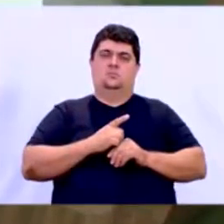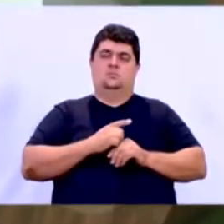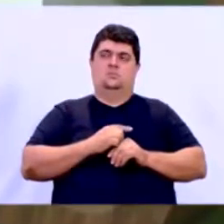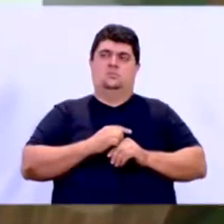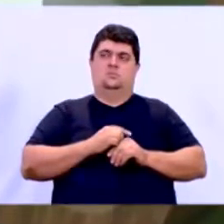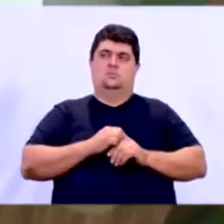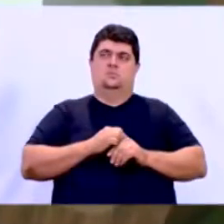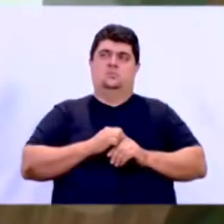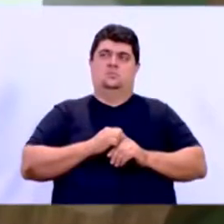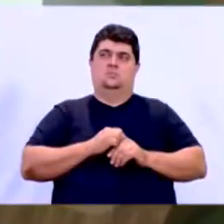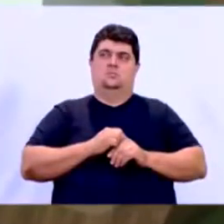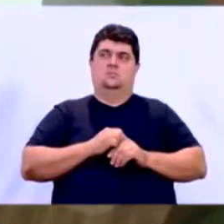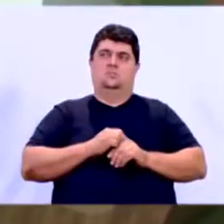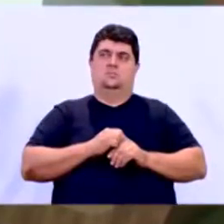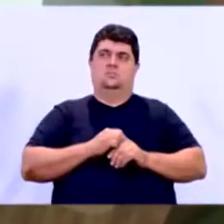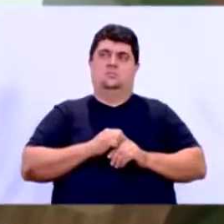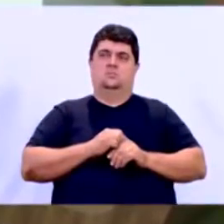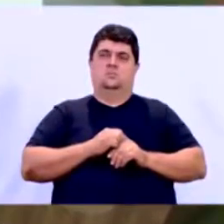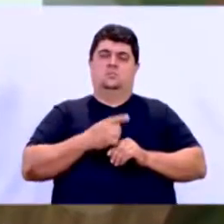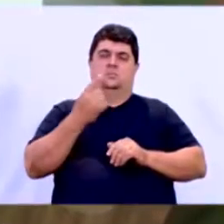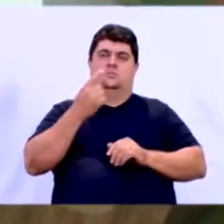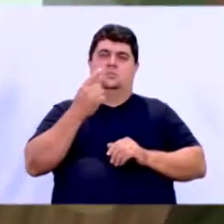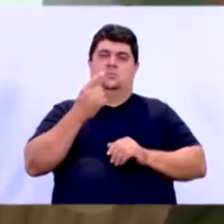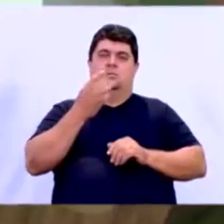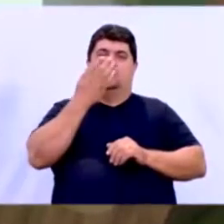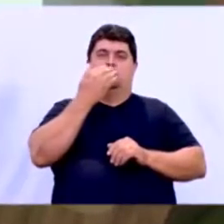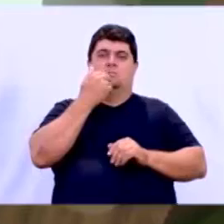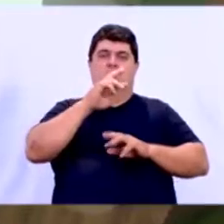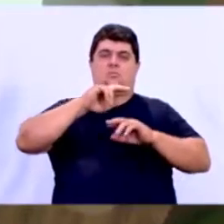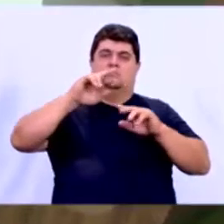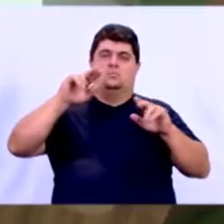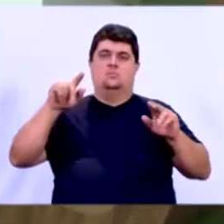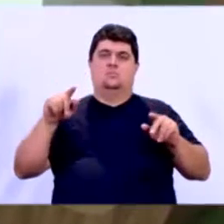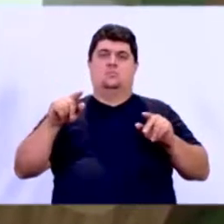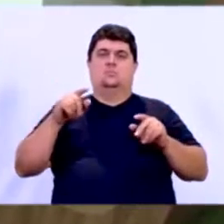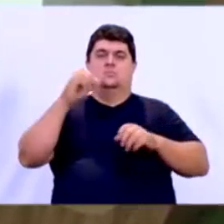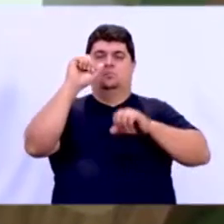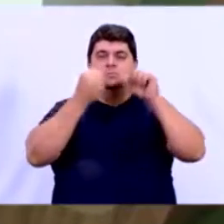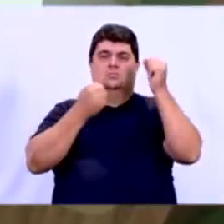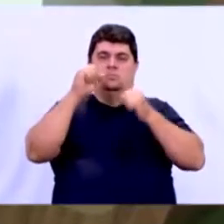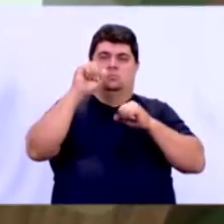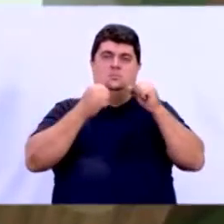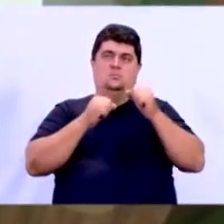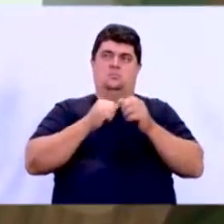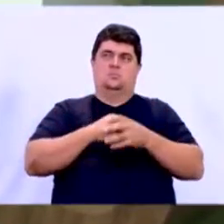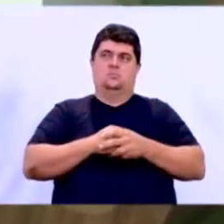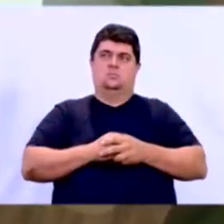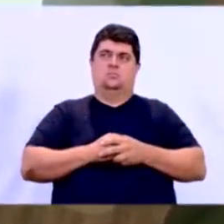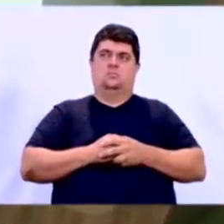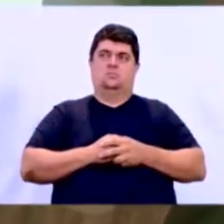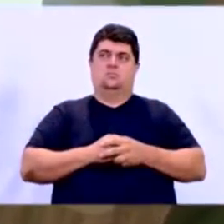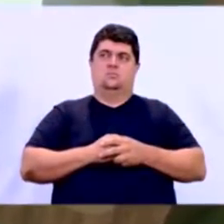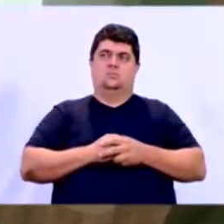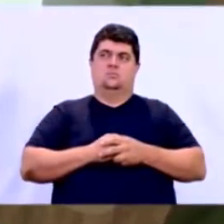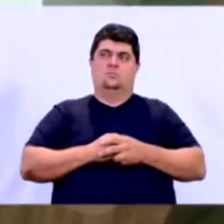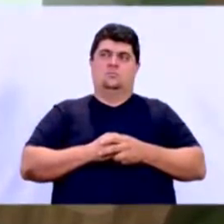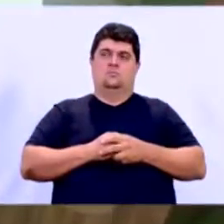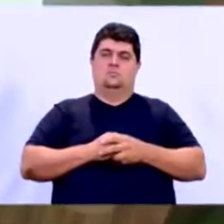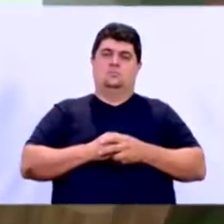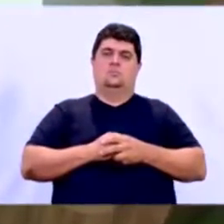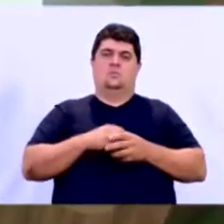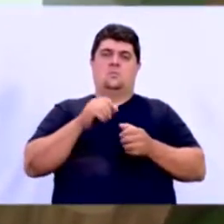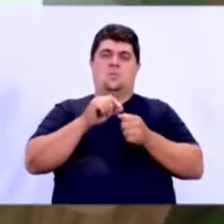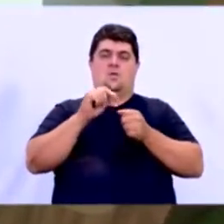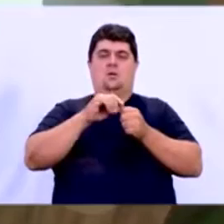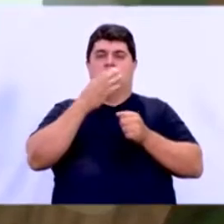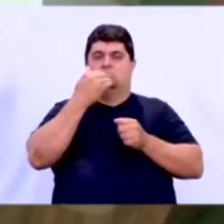resposta à questão 1, alimentícios industriais. Então, eu acho que seria a produção de alimentos,